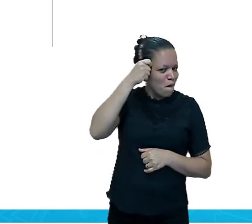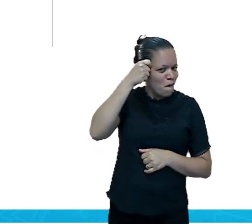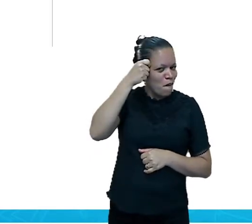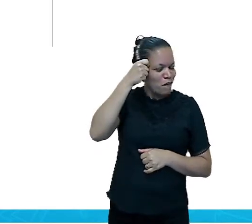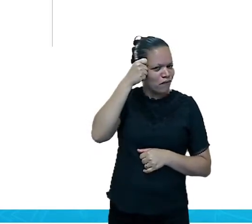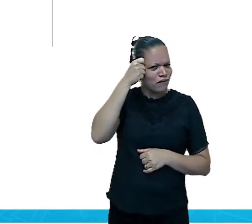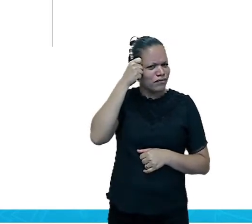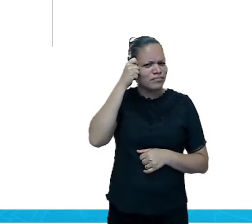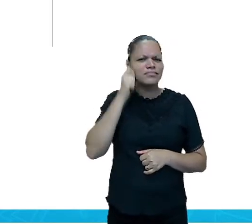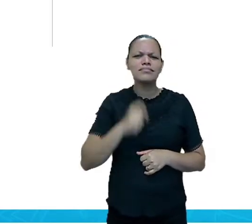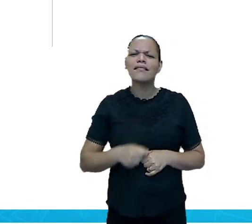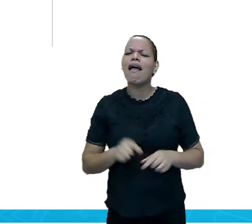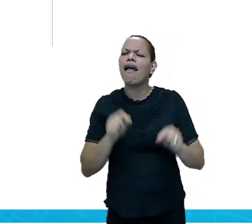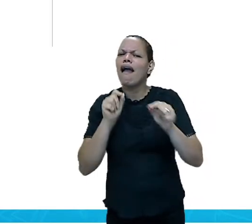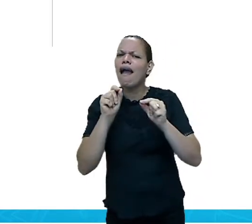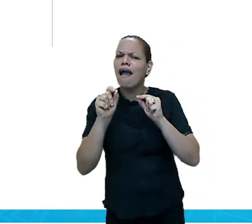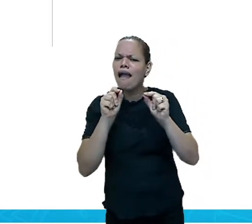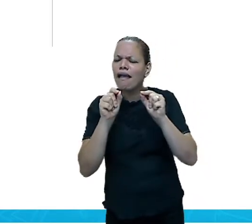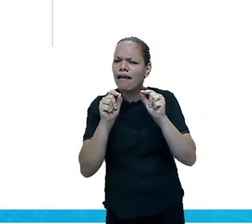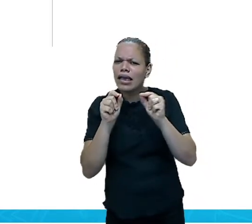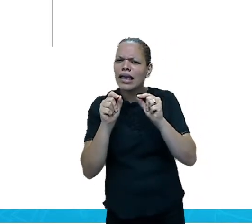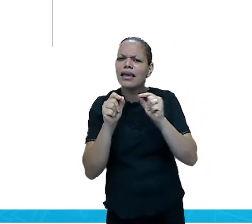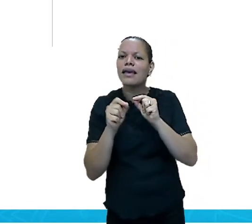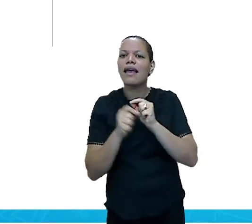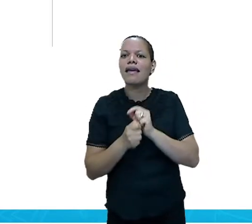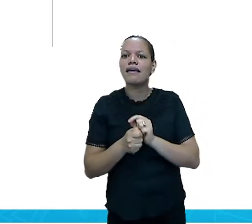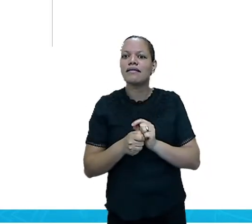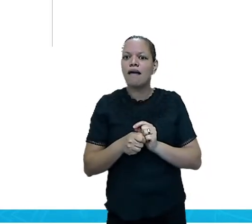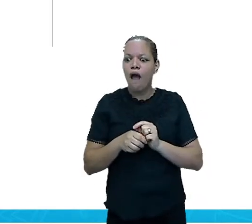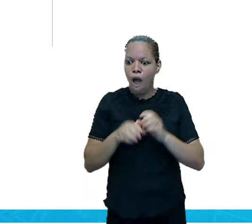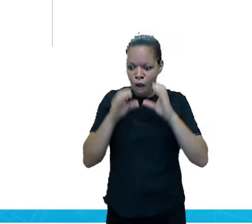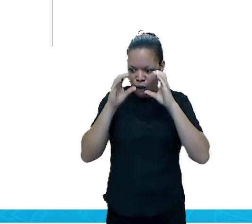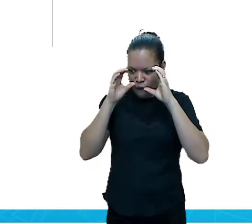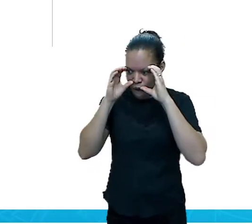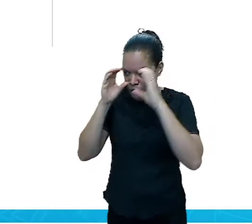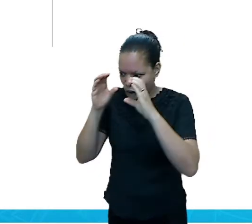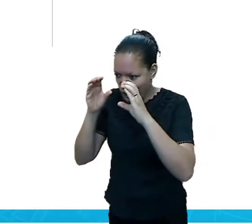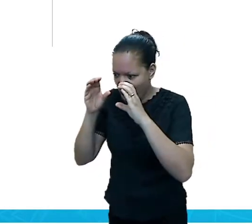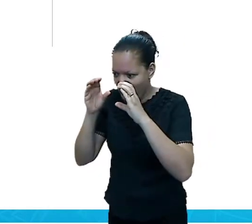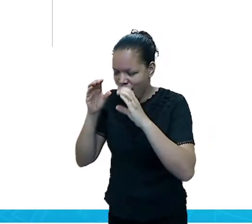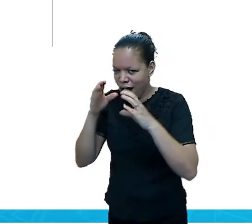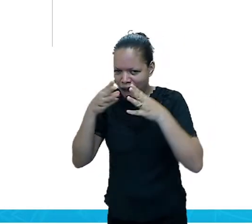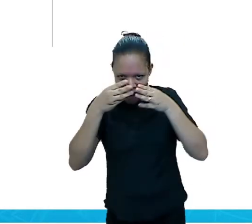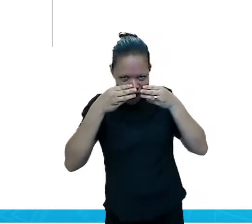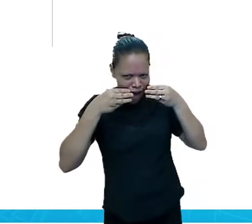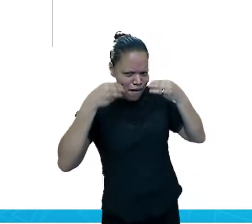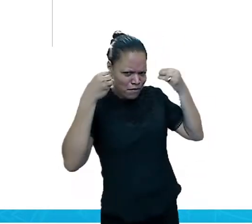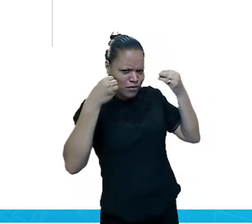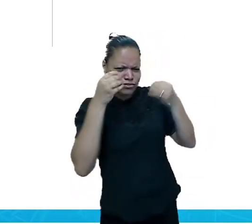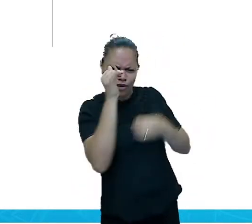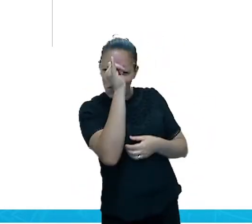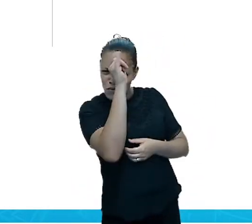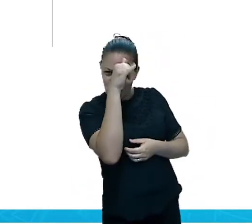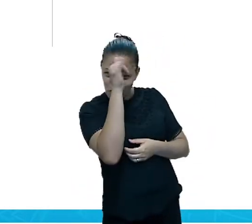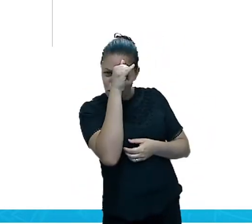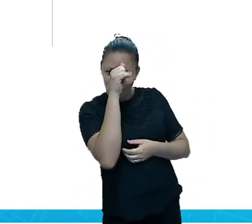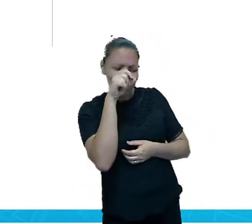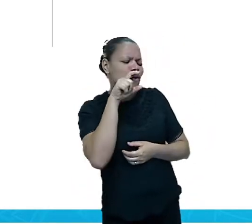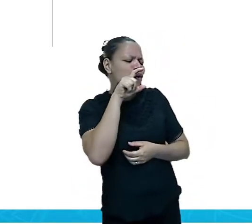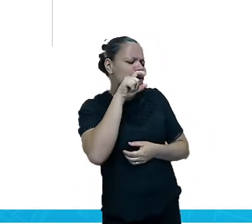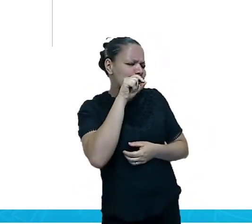A raposa estava gulosa aqui, querendo comer. O tolo foi o corvo que caiu